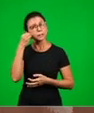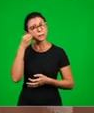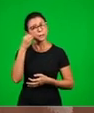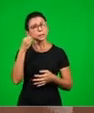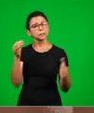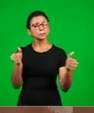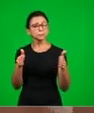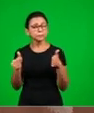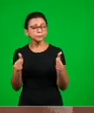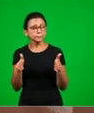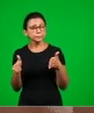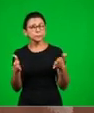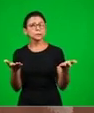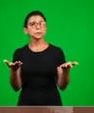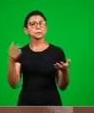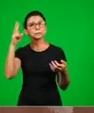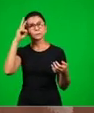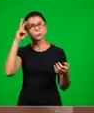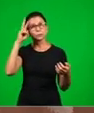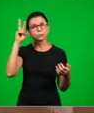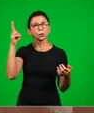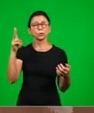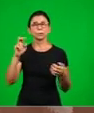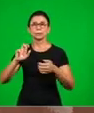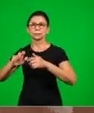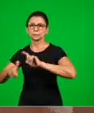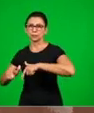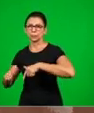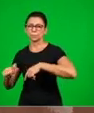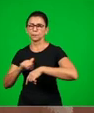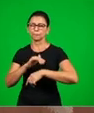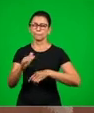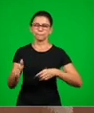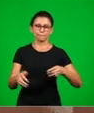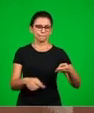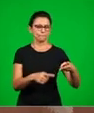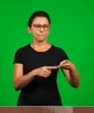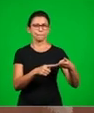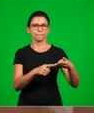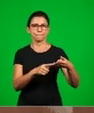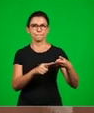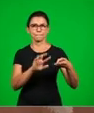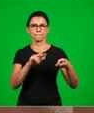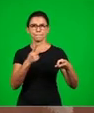tempo ali histórico de Israel. Aqui Abacuque é